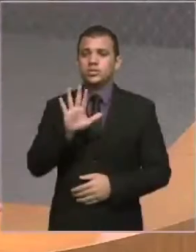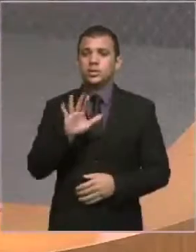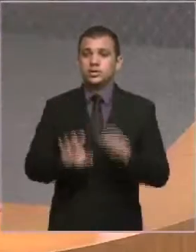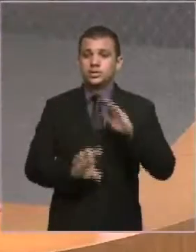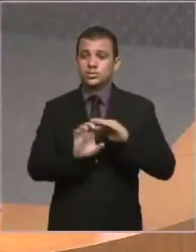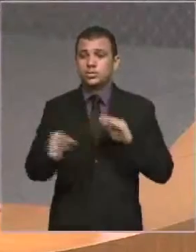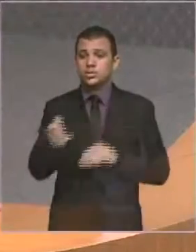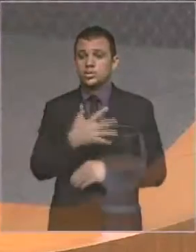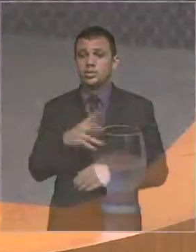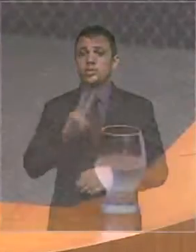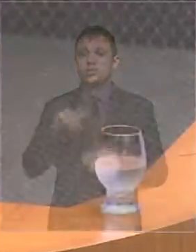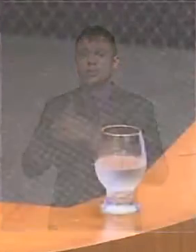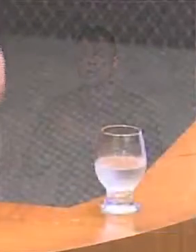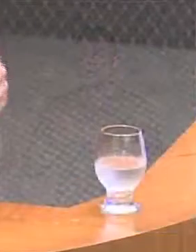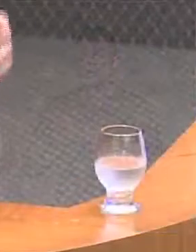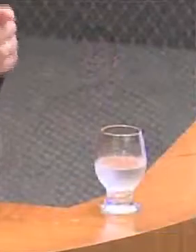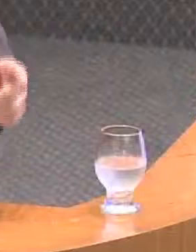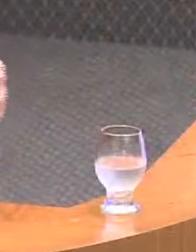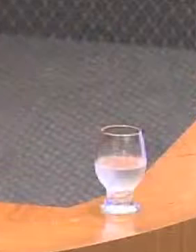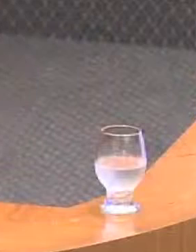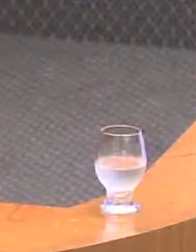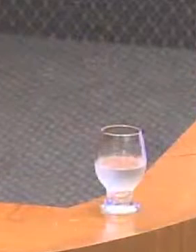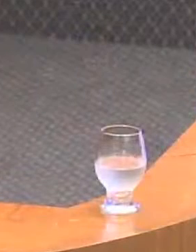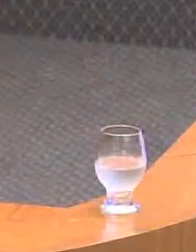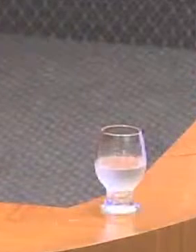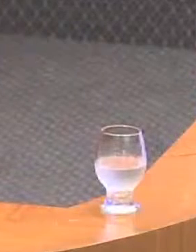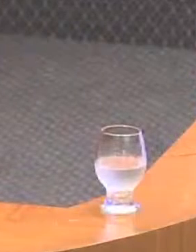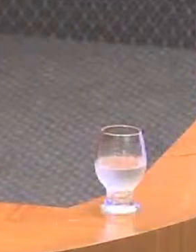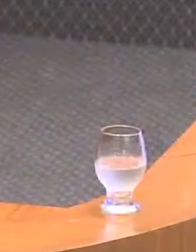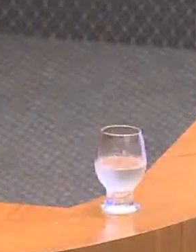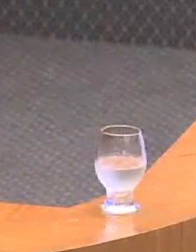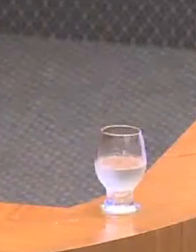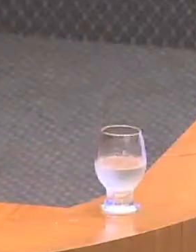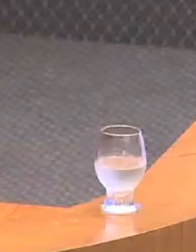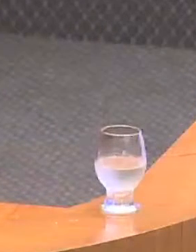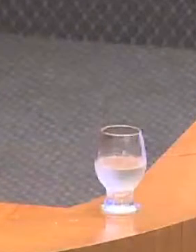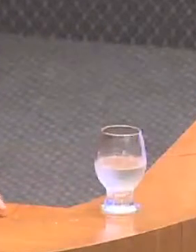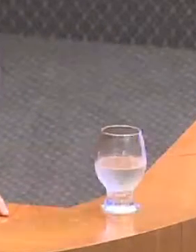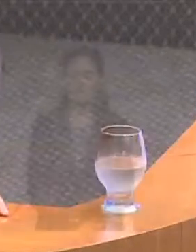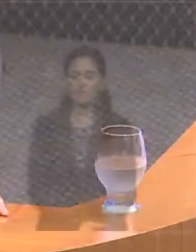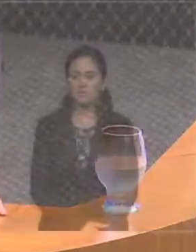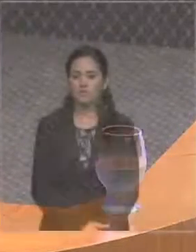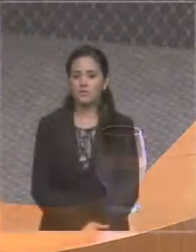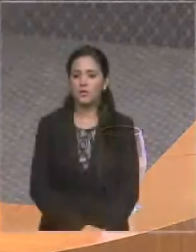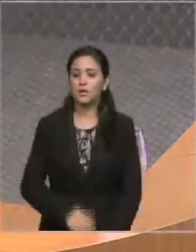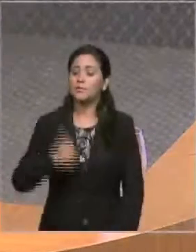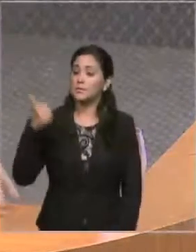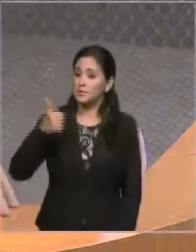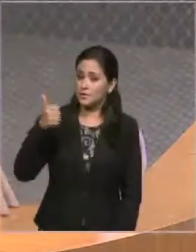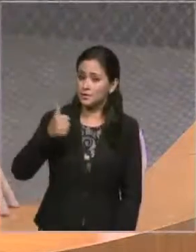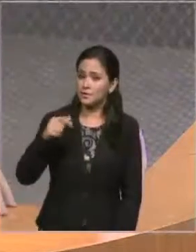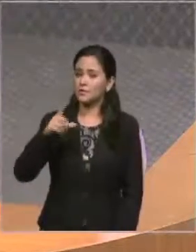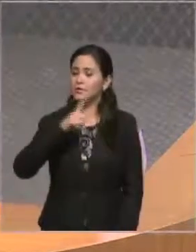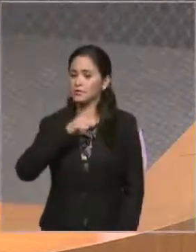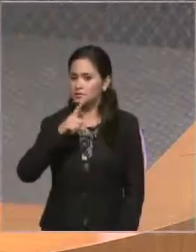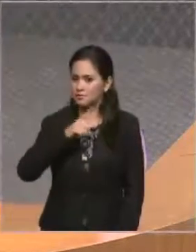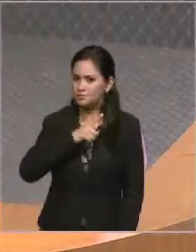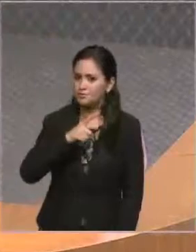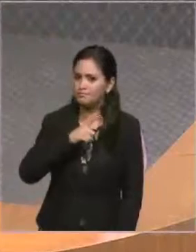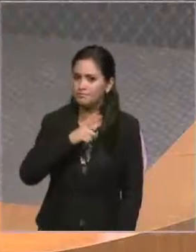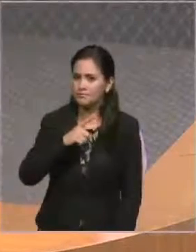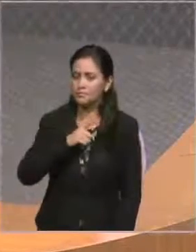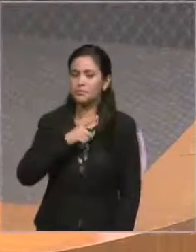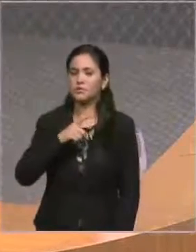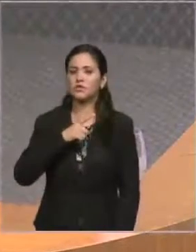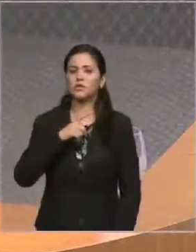nos próximos dias, após a conclusão do chamamento público realizado pela NTT. Ou seja, o fim do monopólio chegou ao